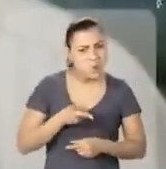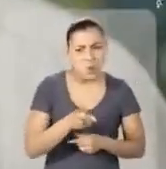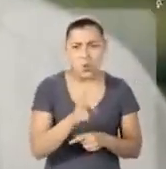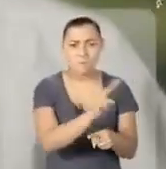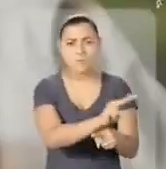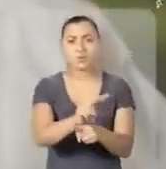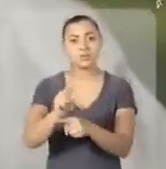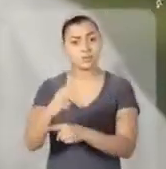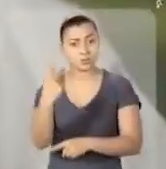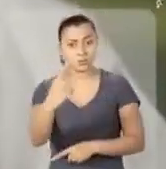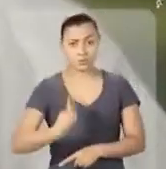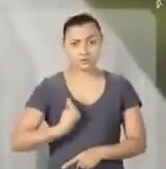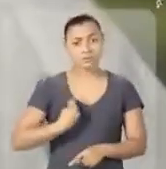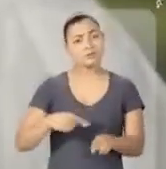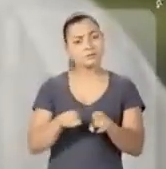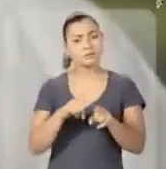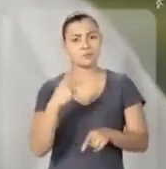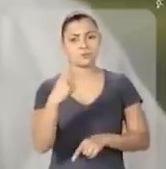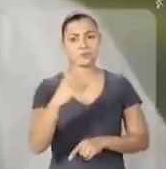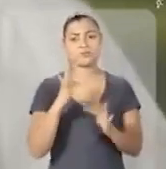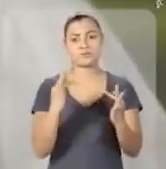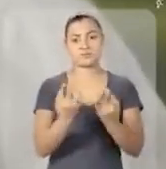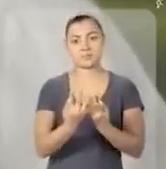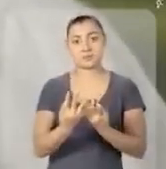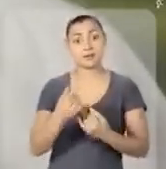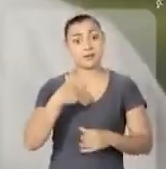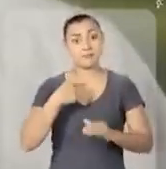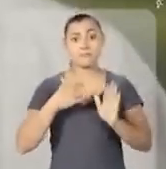descanso na proteção da sua vida e da sua